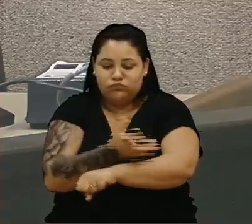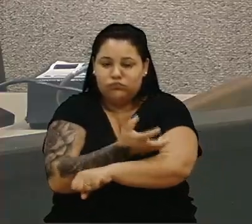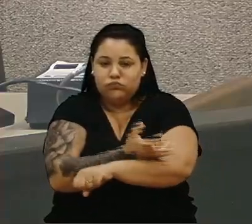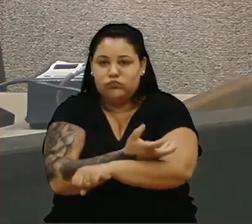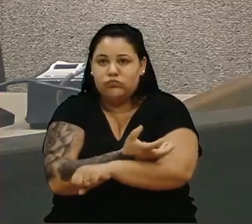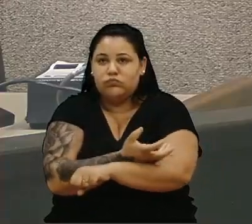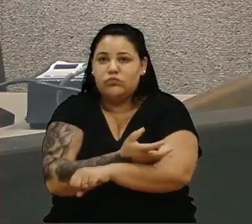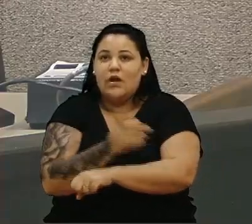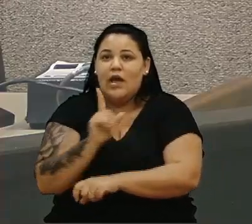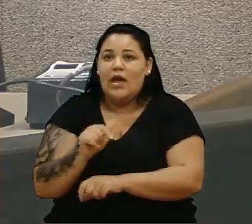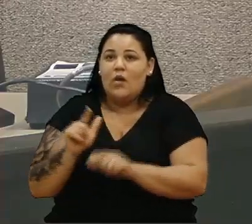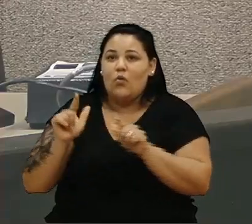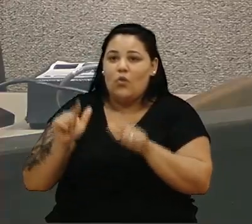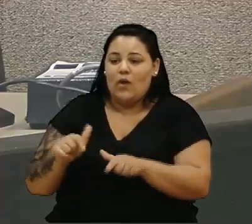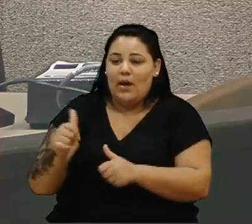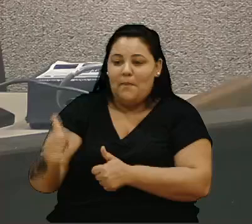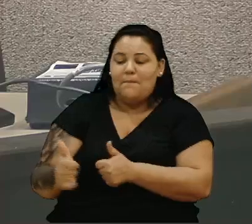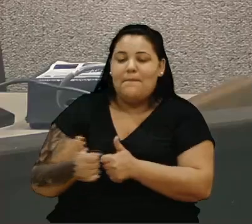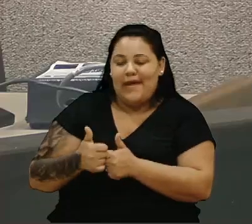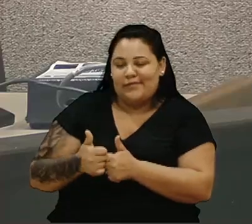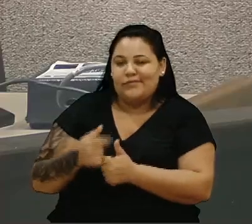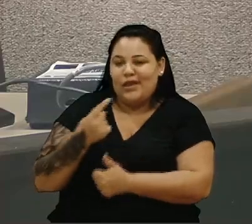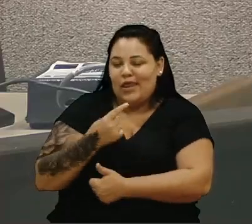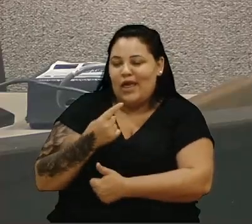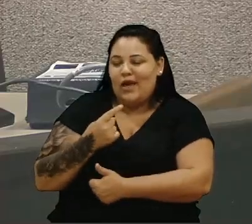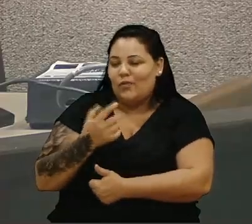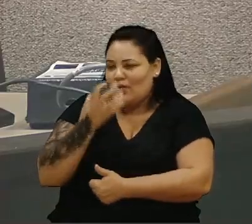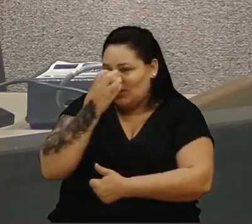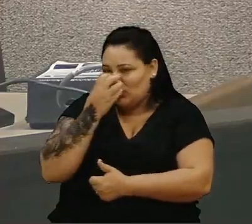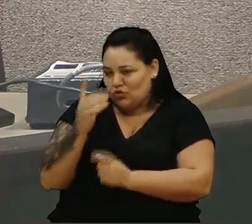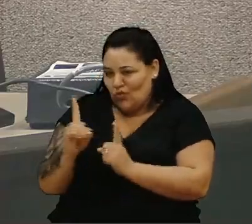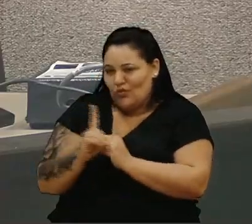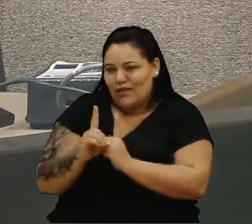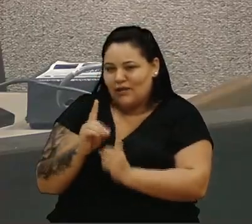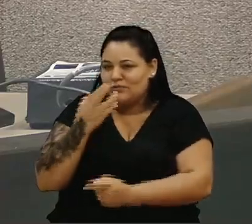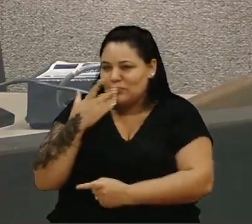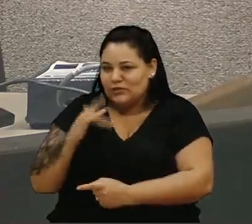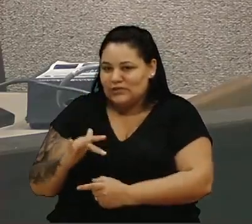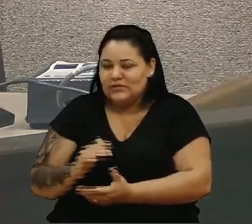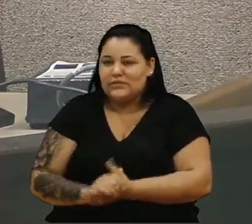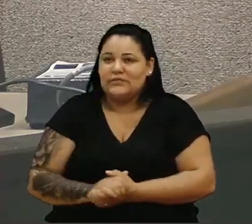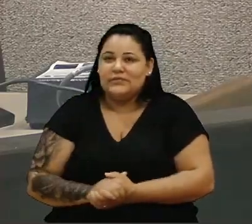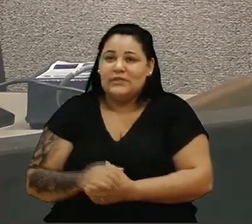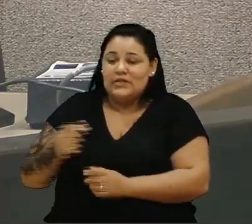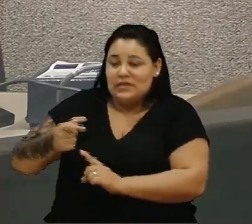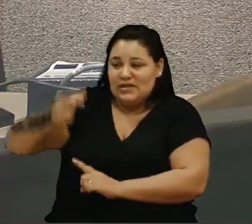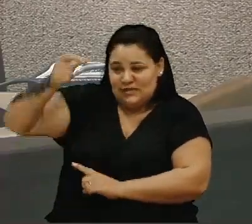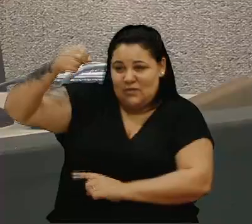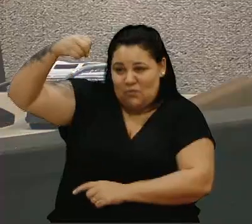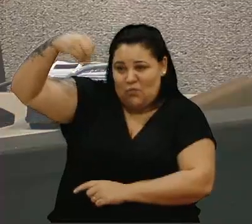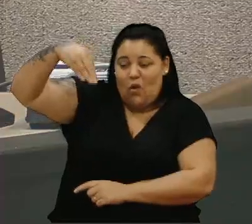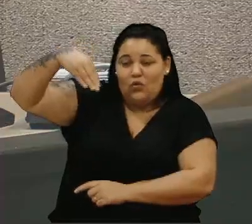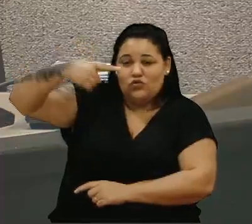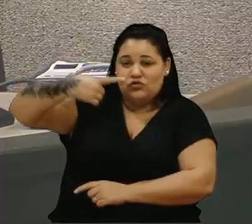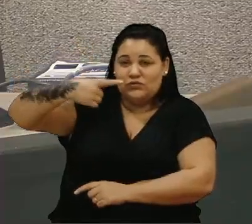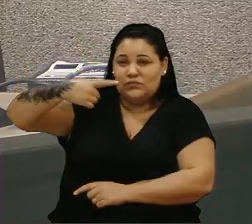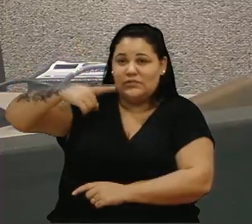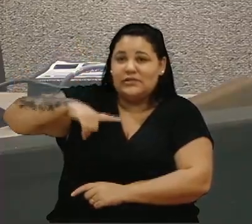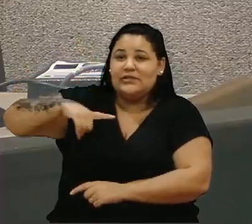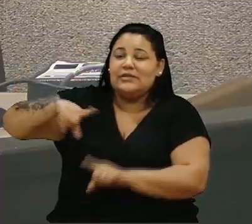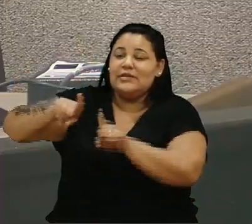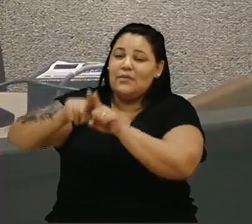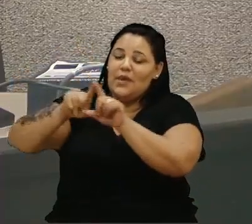próximo aonde o cachorro foi encontrado pelas crianças, né? Aquele poste ali está com as